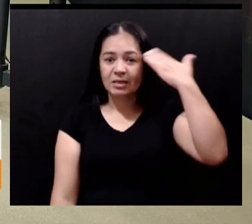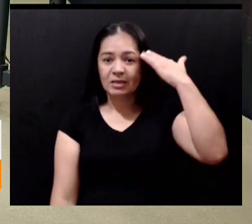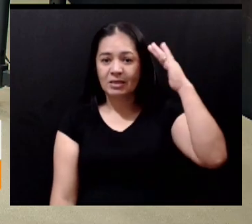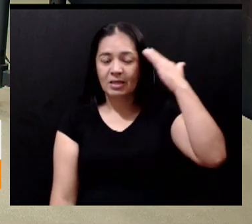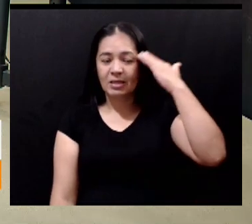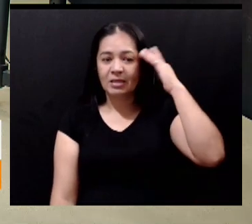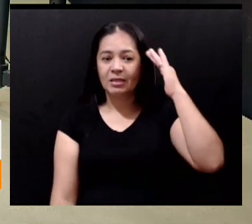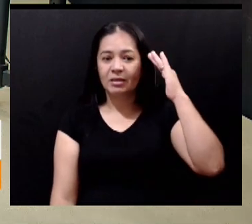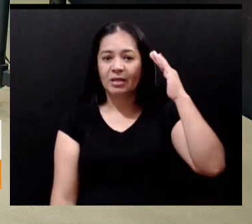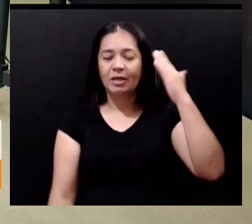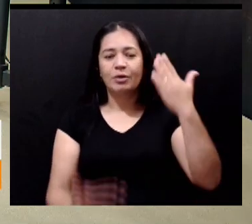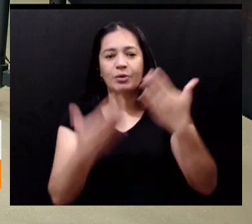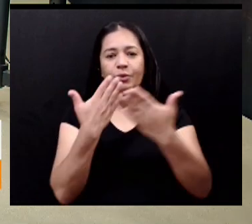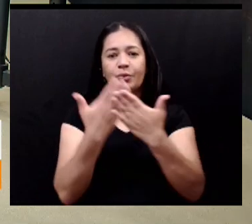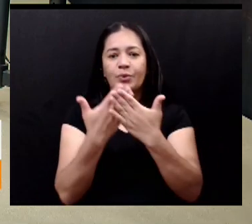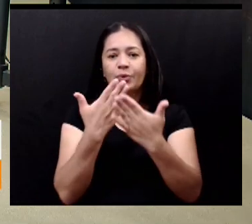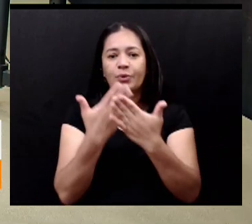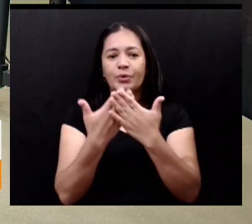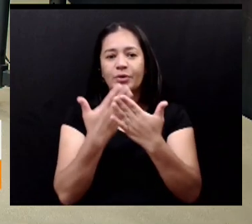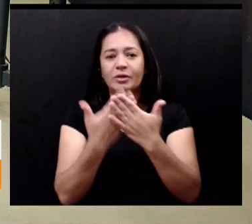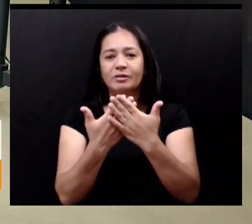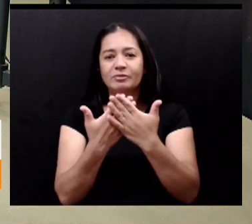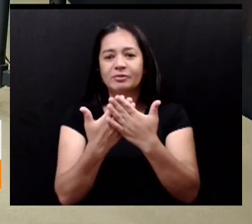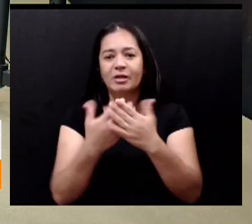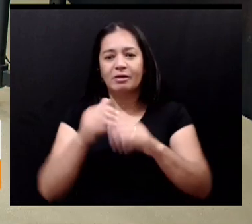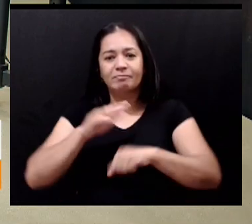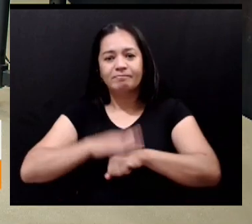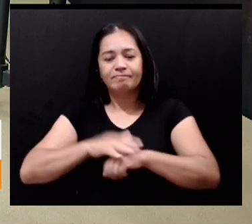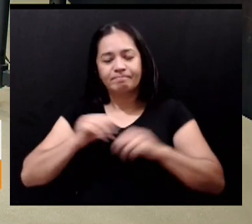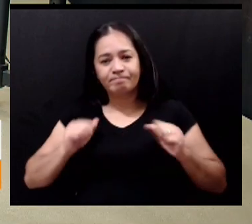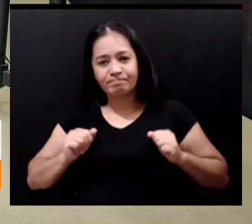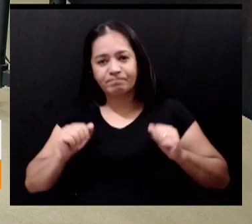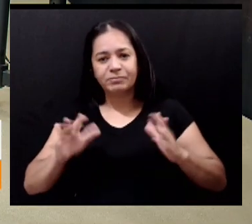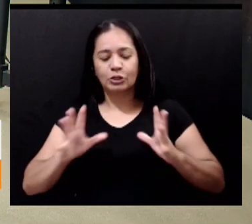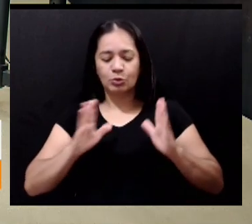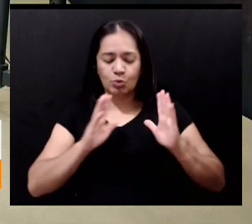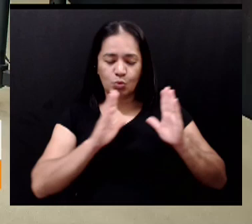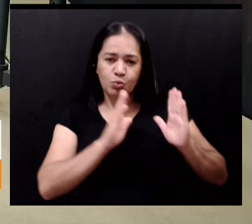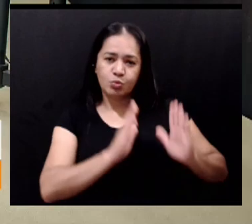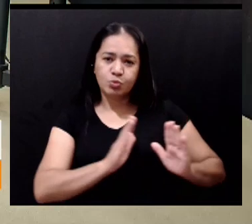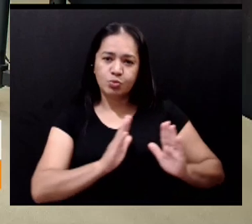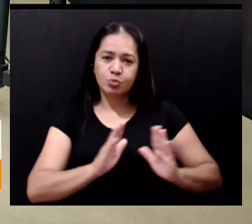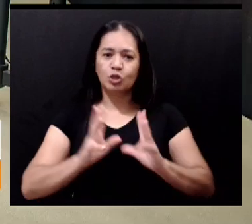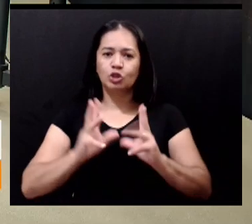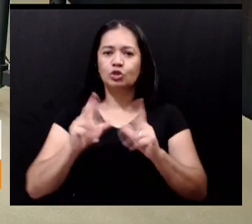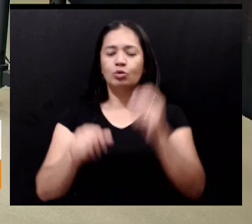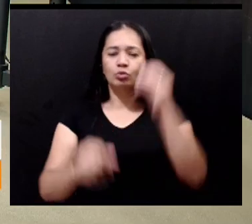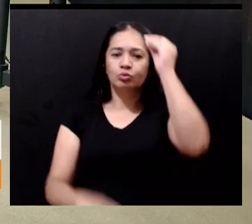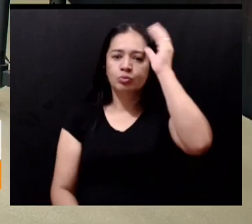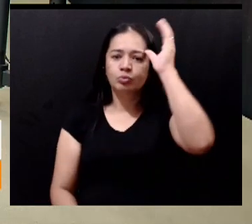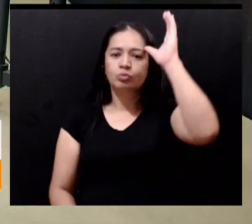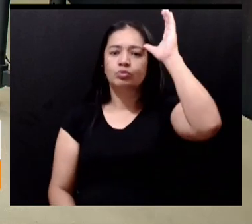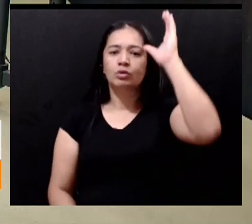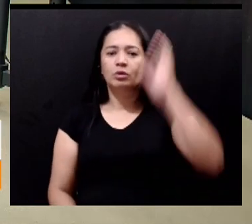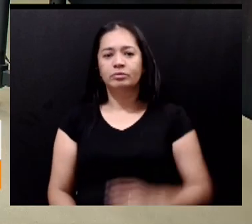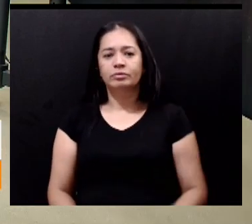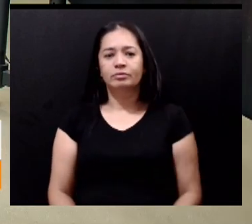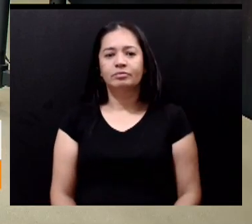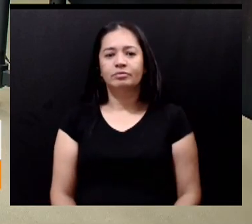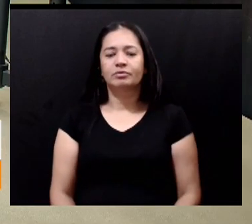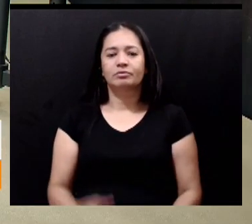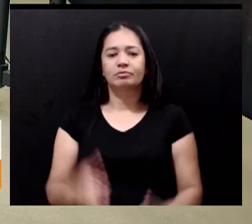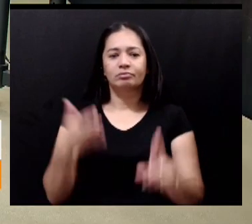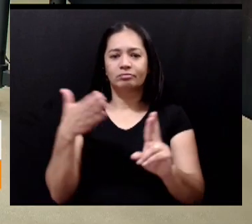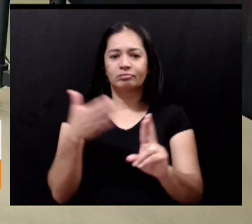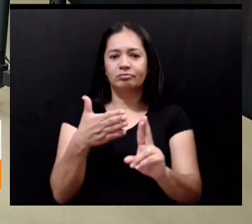estudar e executar, né, toda esse conhecimento referente ao luto